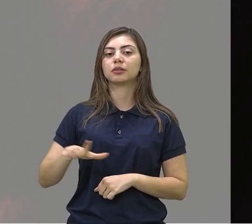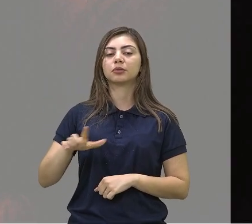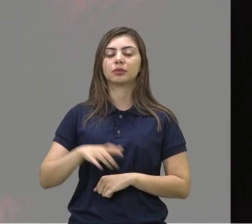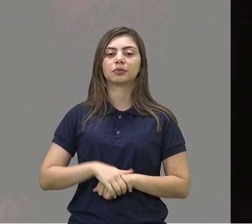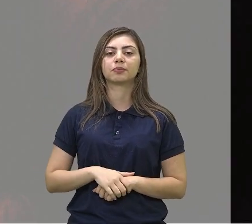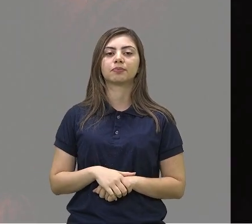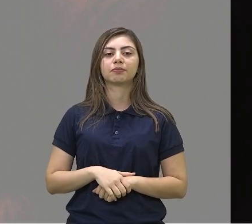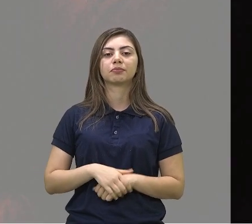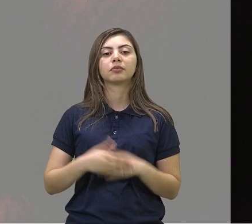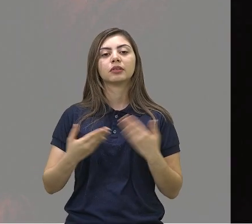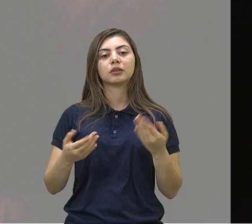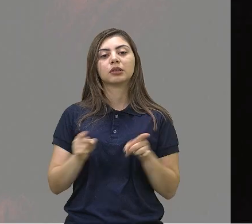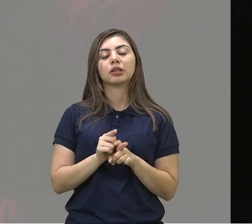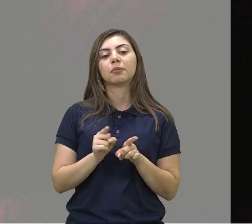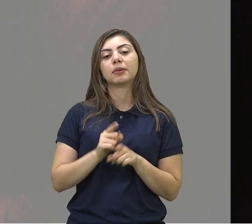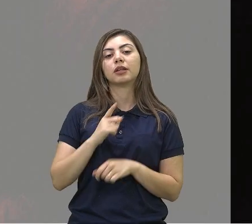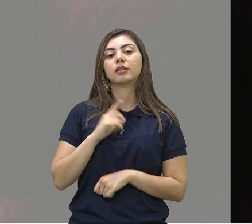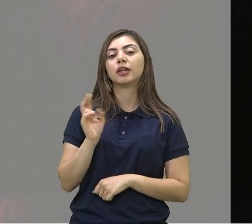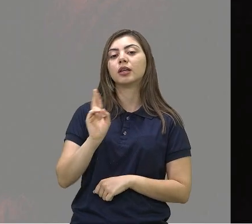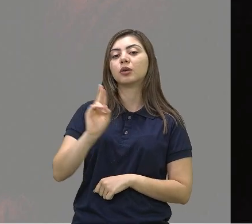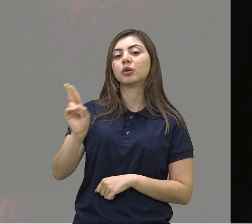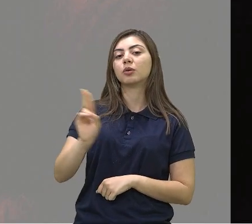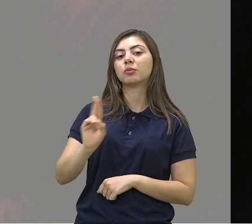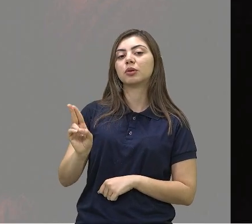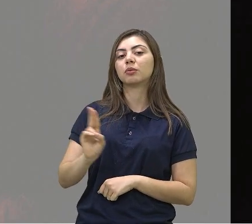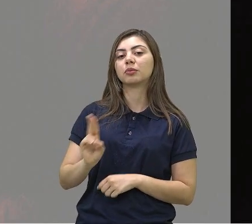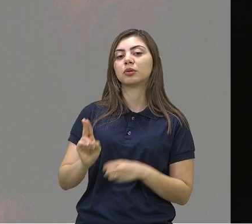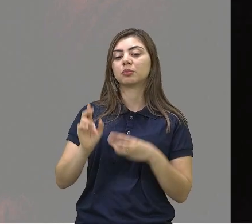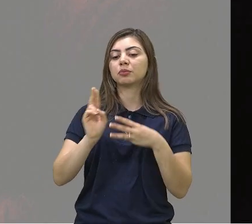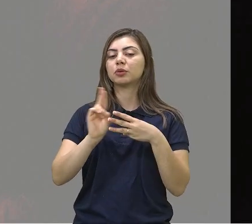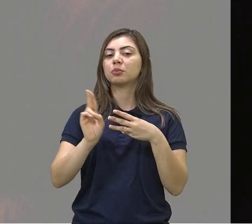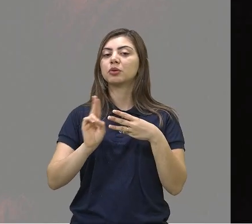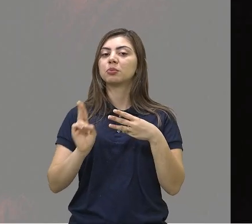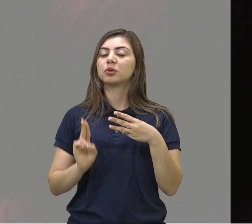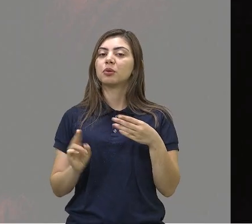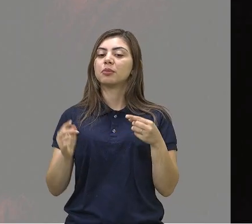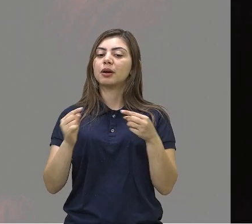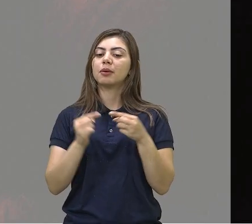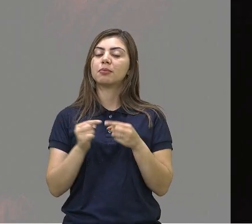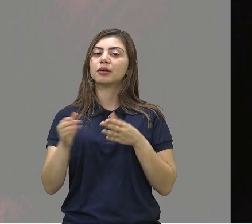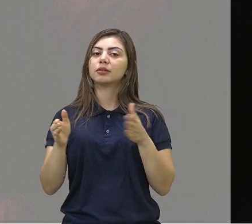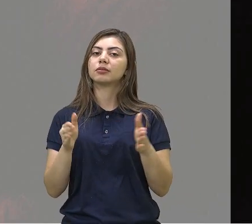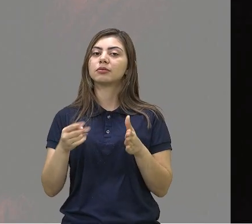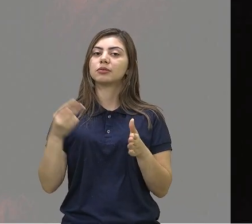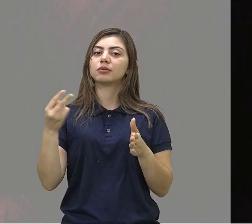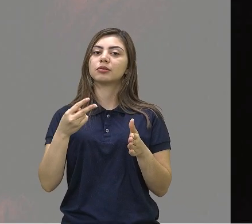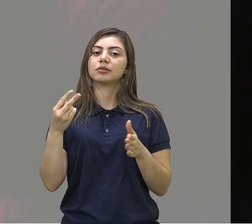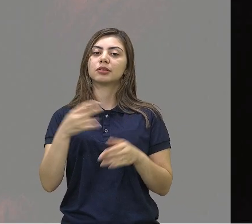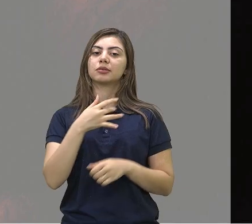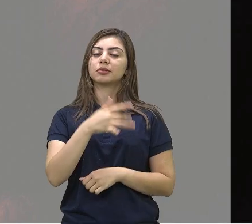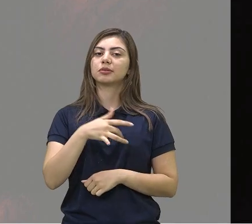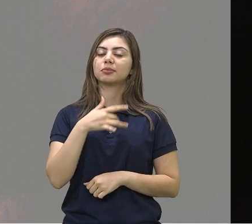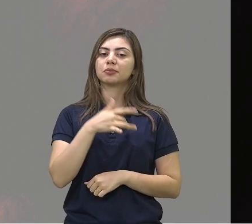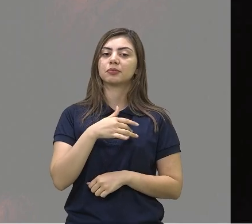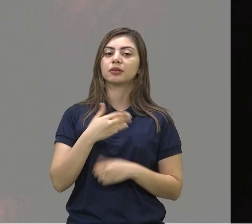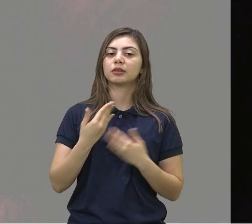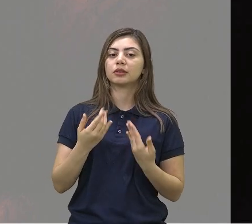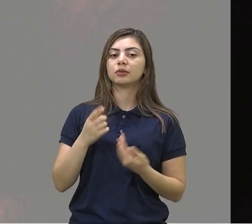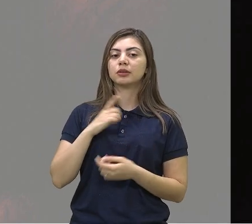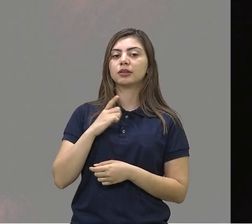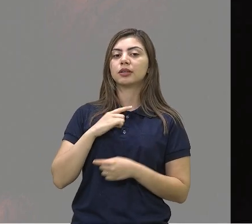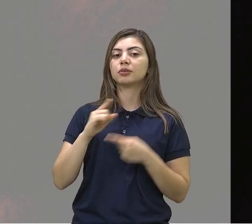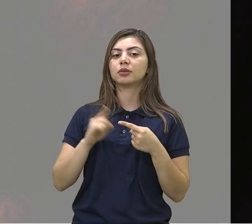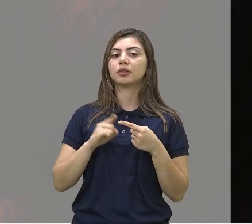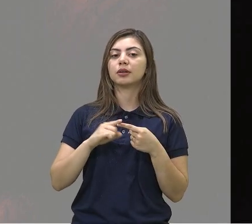ultrarromantismo também ele é conhecido como a geração byroniana, né? Byron era um escritor que